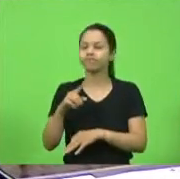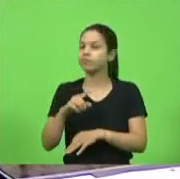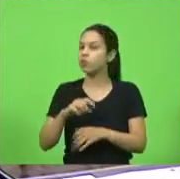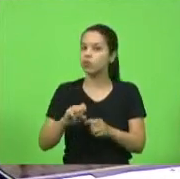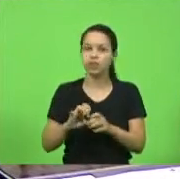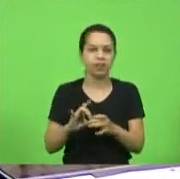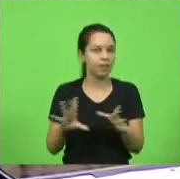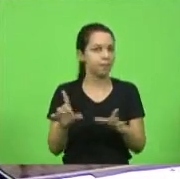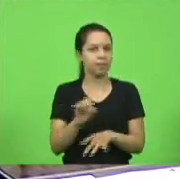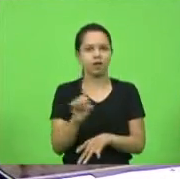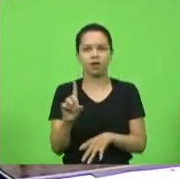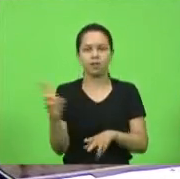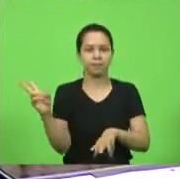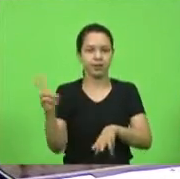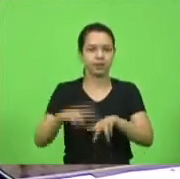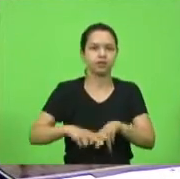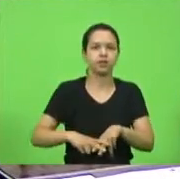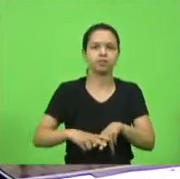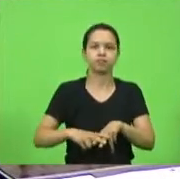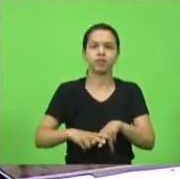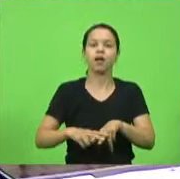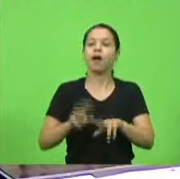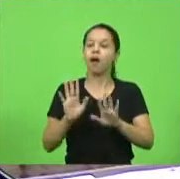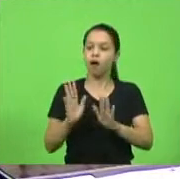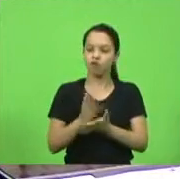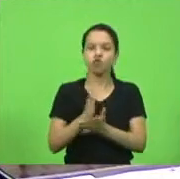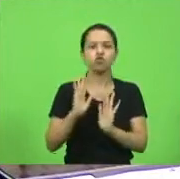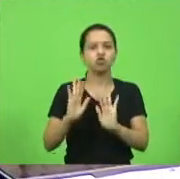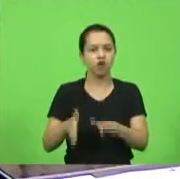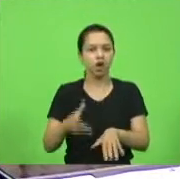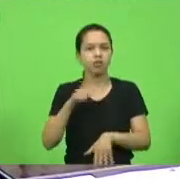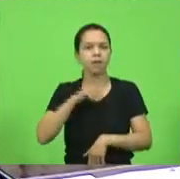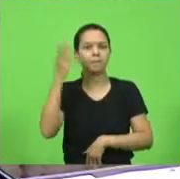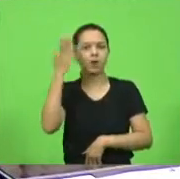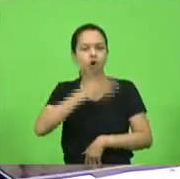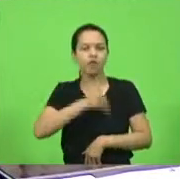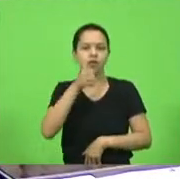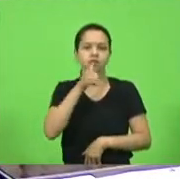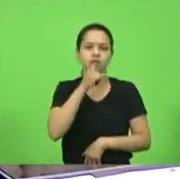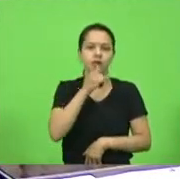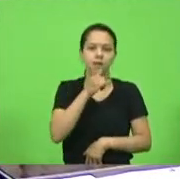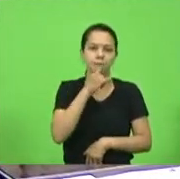mesmo já tendo provas concretas, como a digital do filho da mãe,